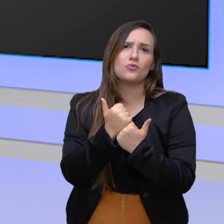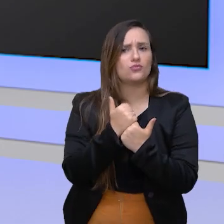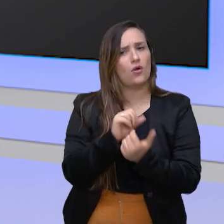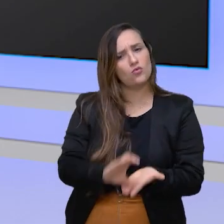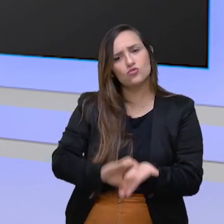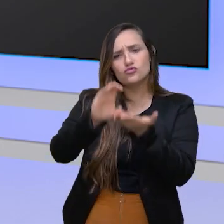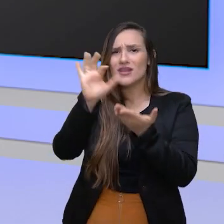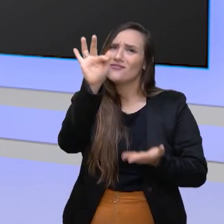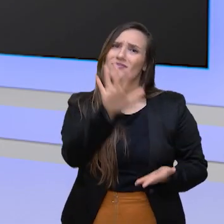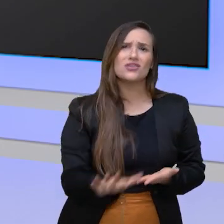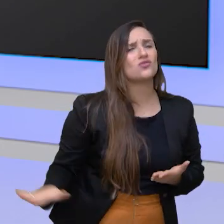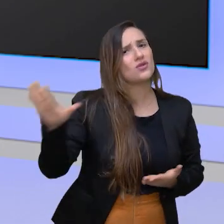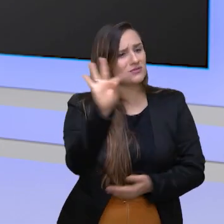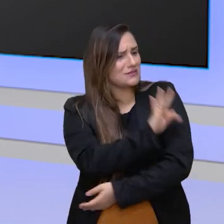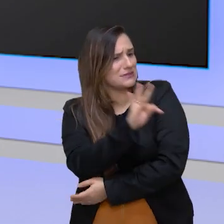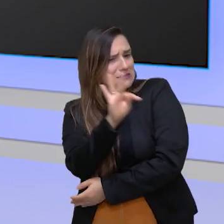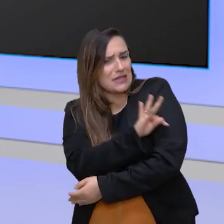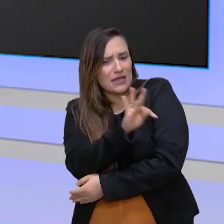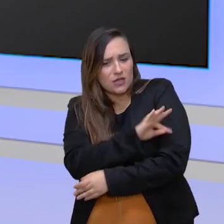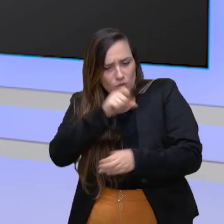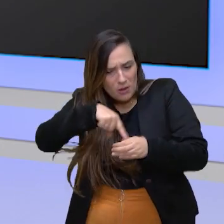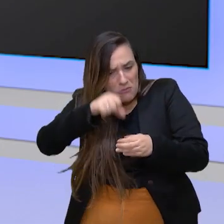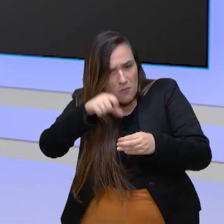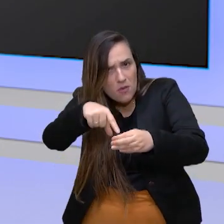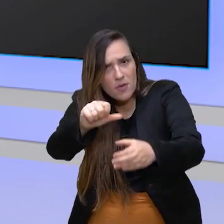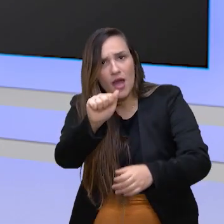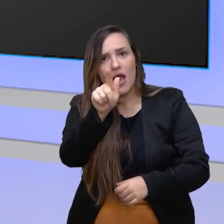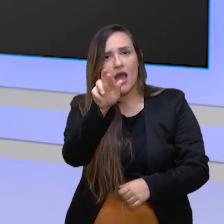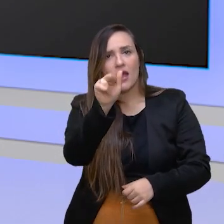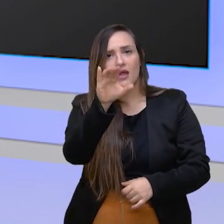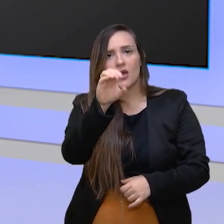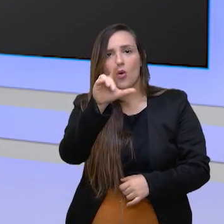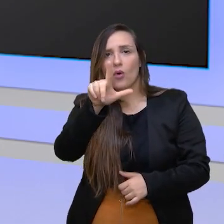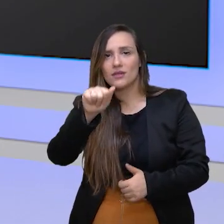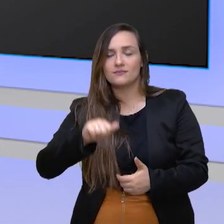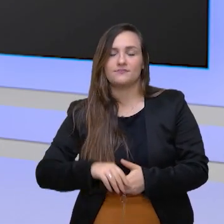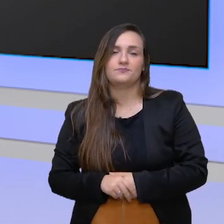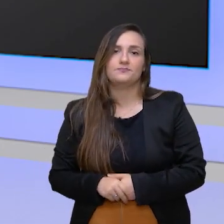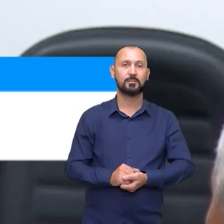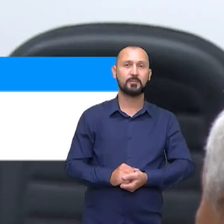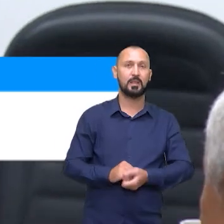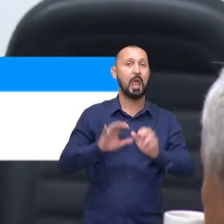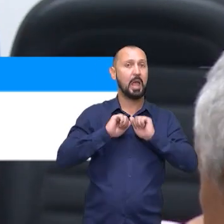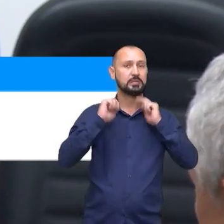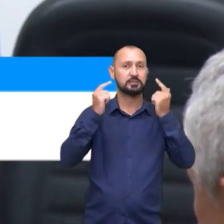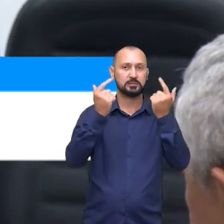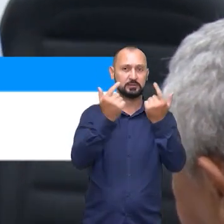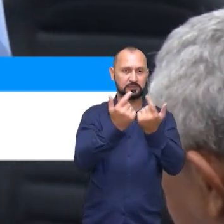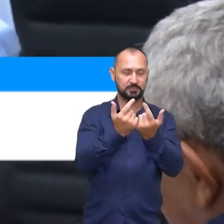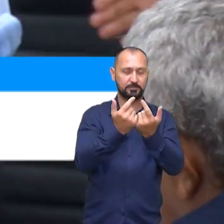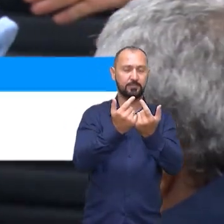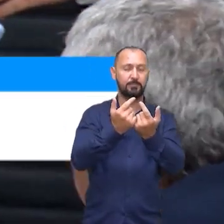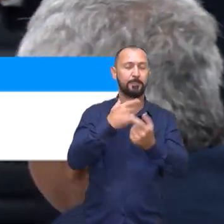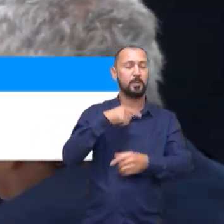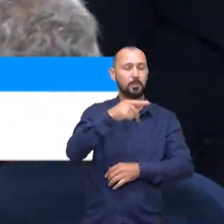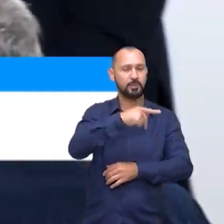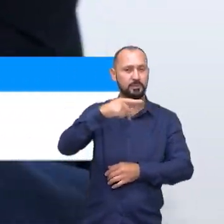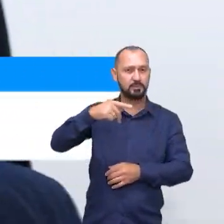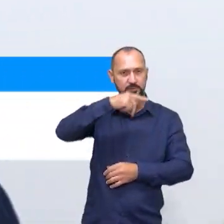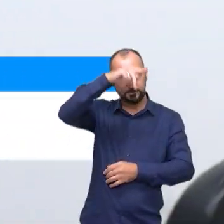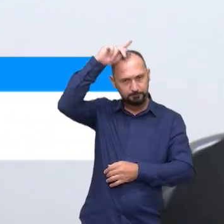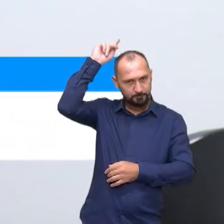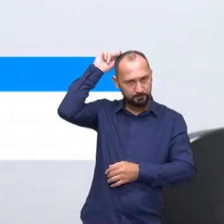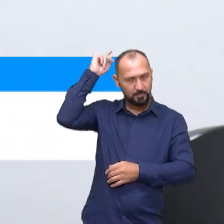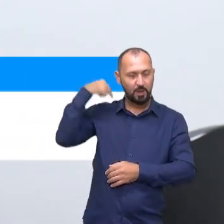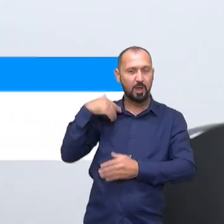Paulo Correia, solicitaram apoio ao Conselho Federal dos Técnicos Agrícolas. O presidente da Assembleia Legislativa